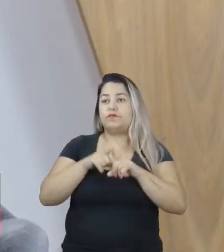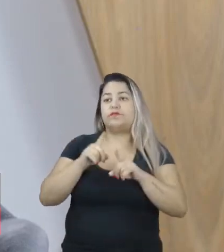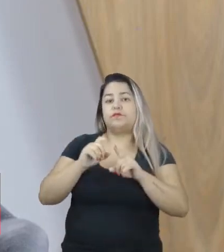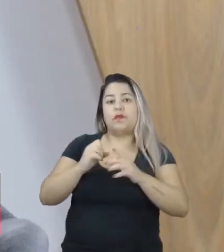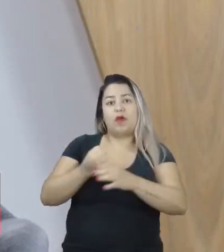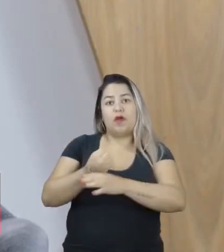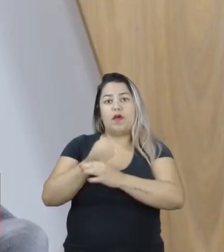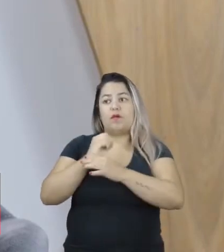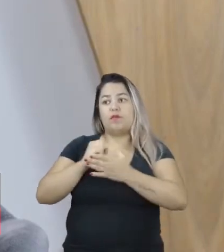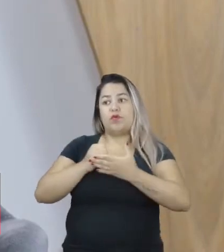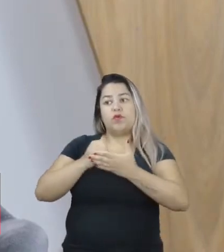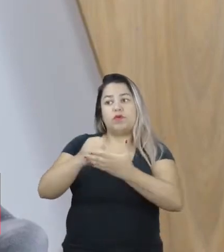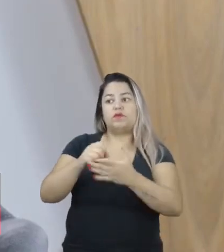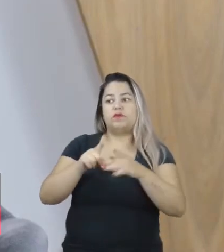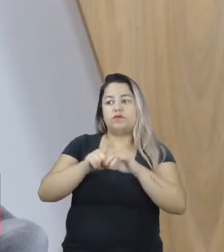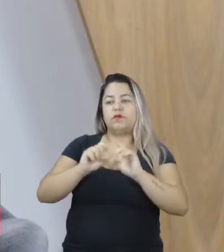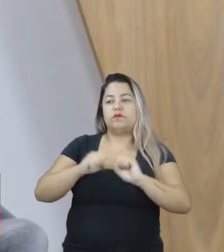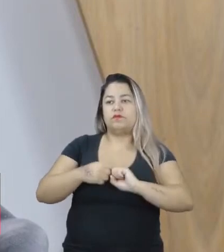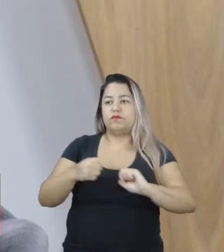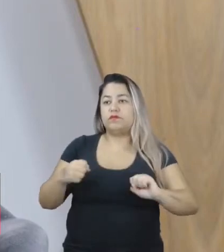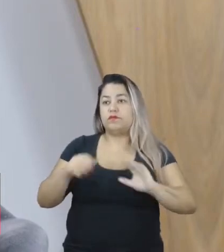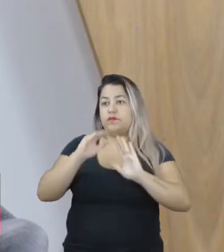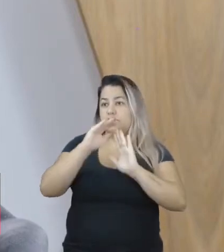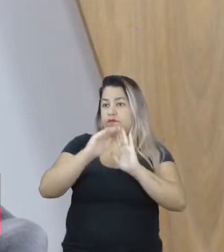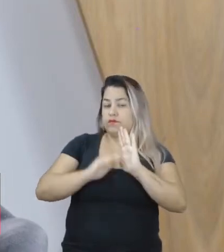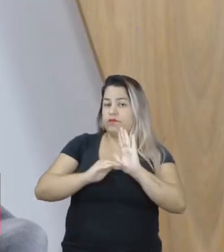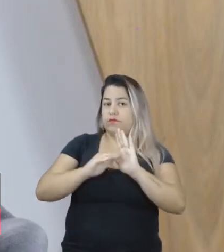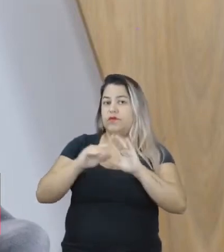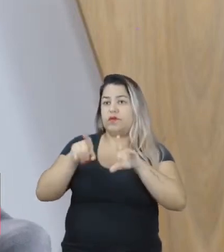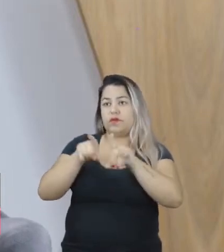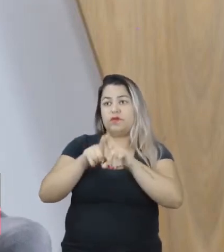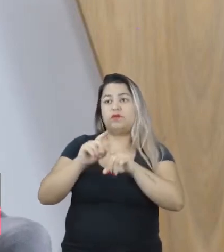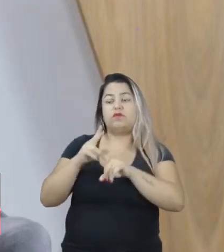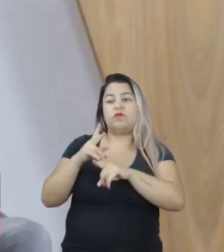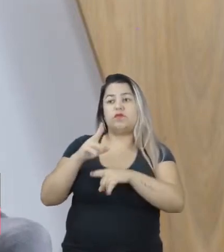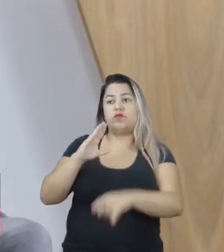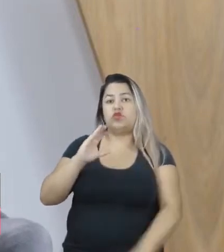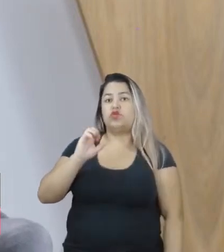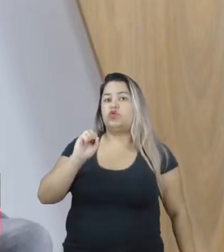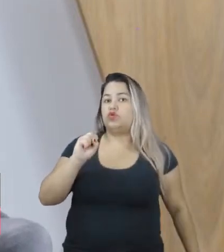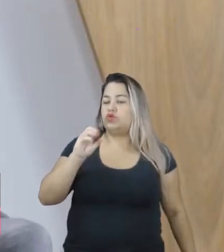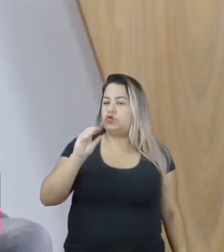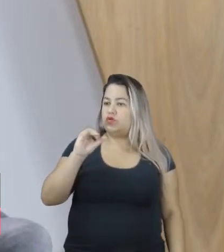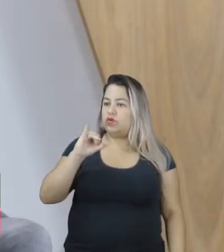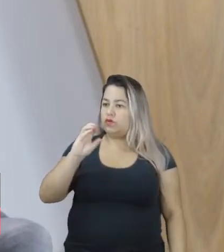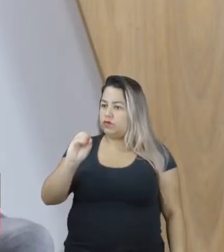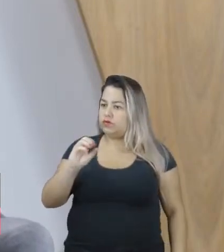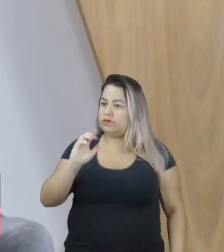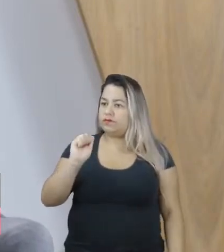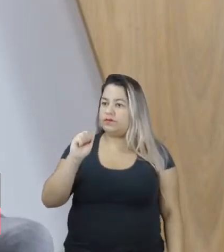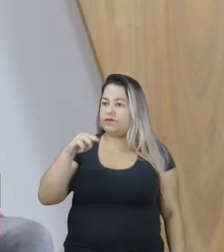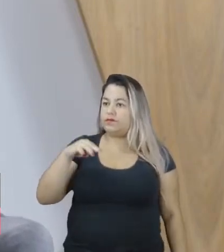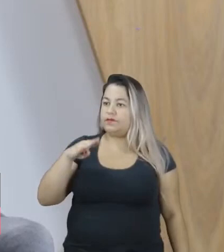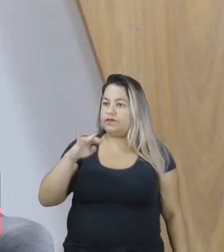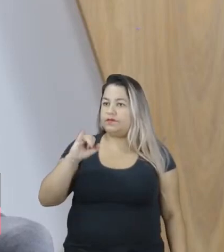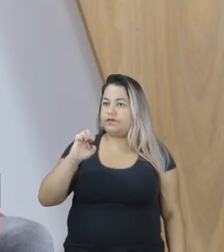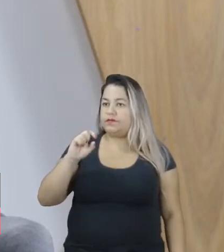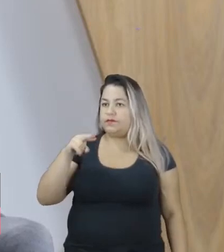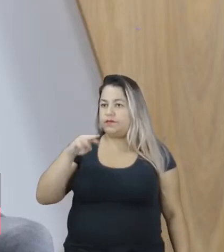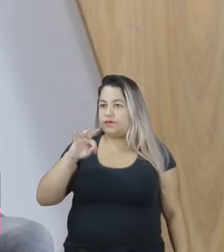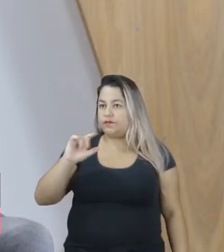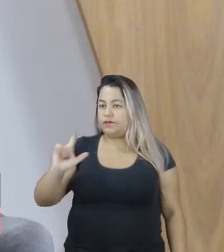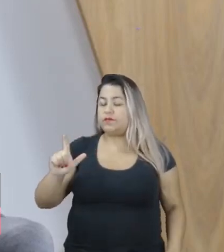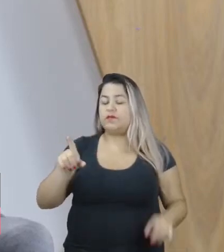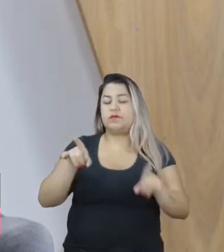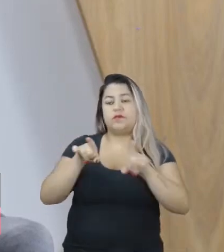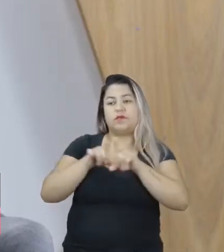gente. Então, a gente está fazendo um grande programa de destinação, que a gente chama socioambiental do patrimônio da União. E aí, é importante dizer que é uma